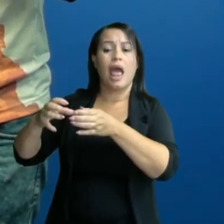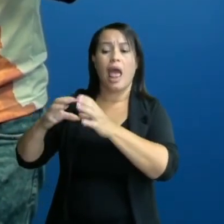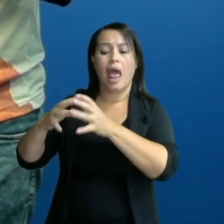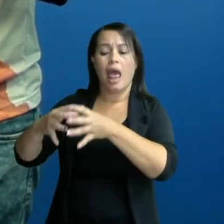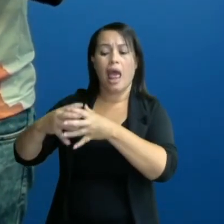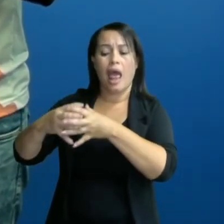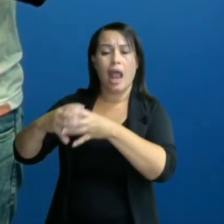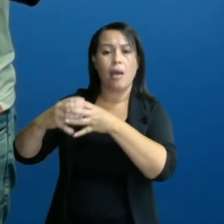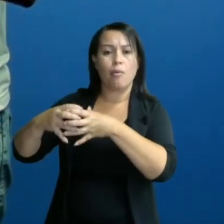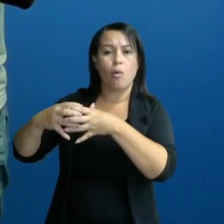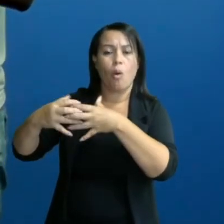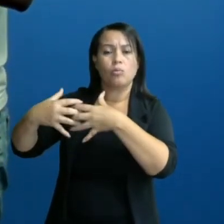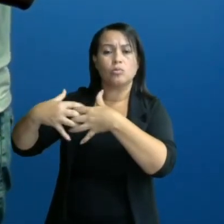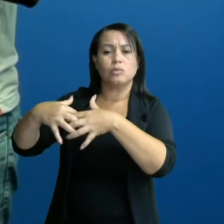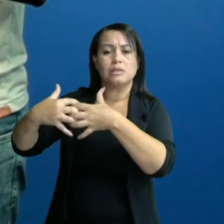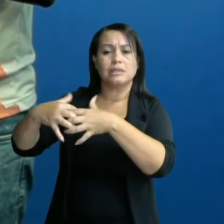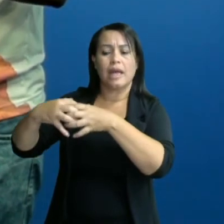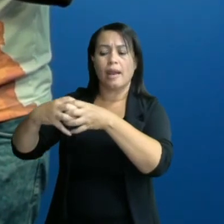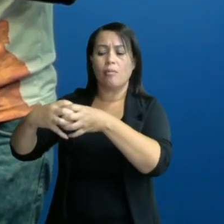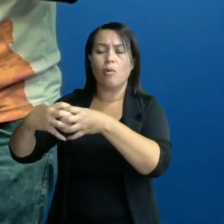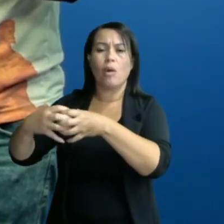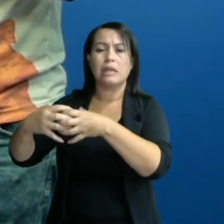essa confusão entre as sinapses